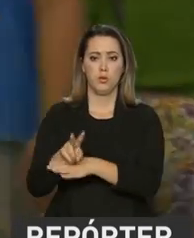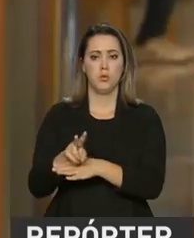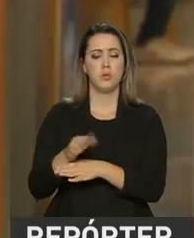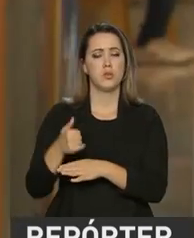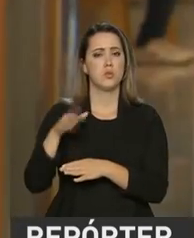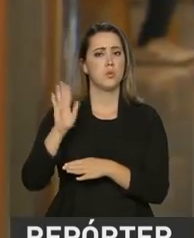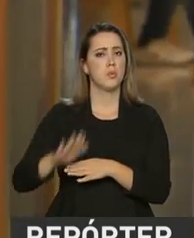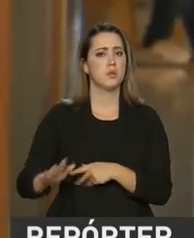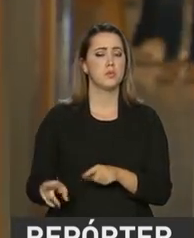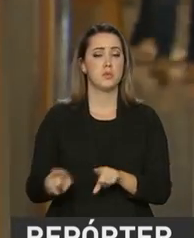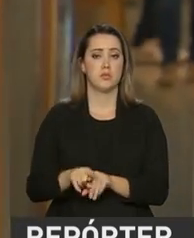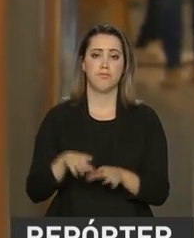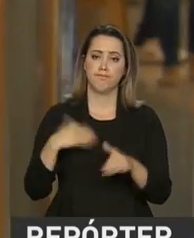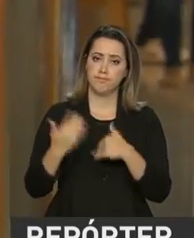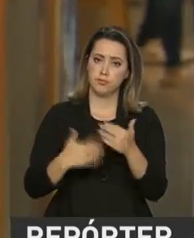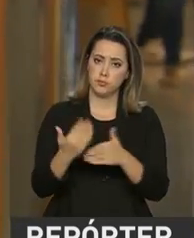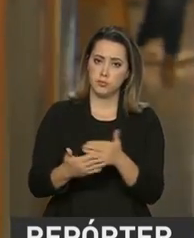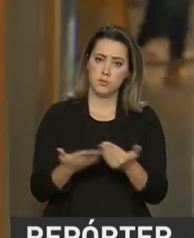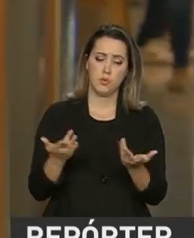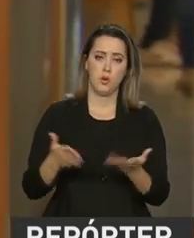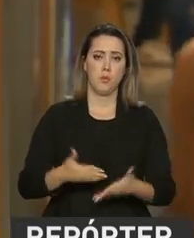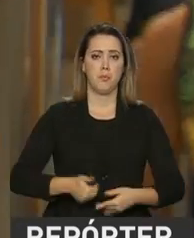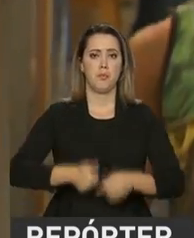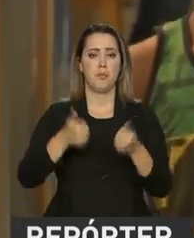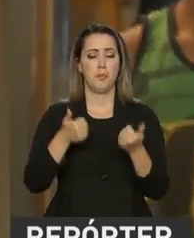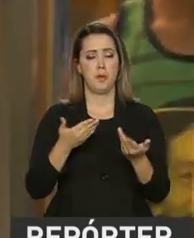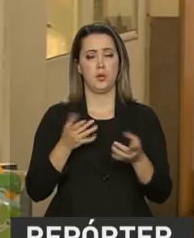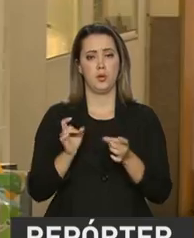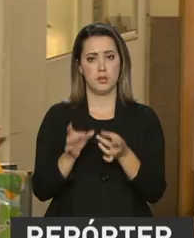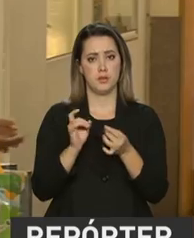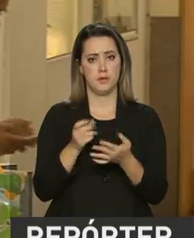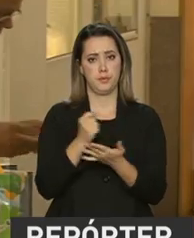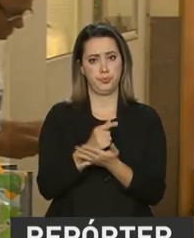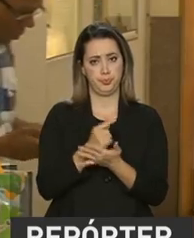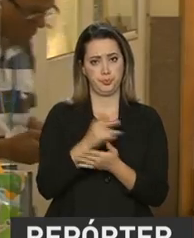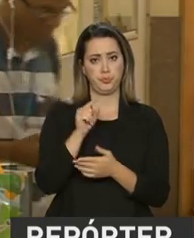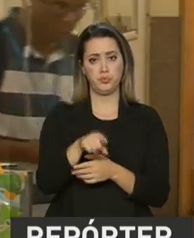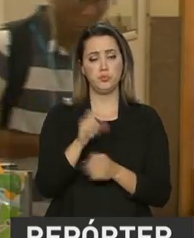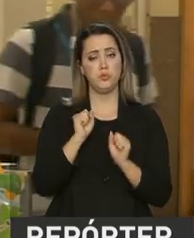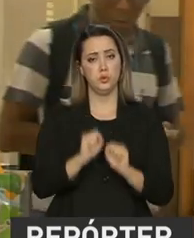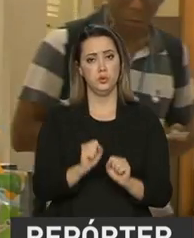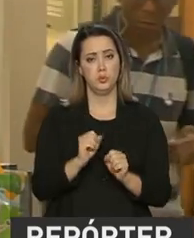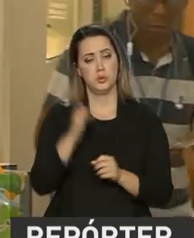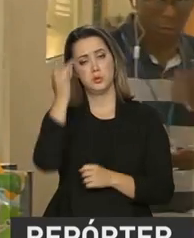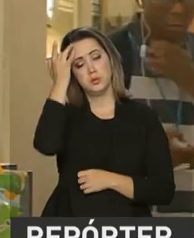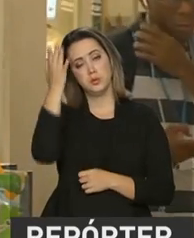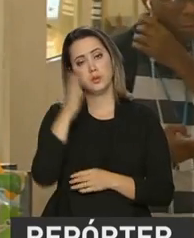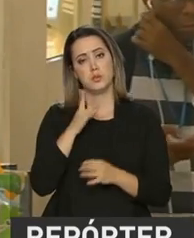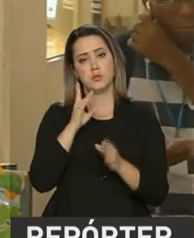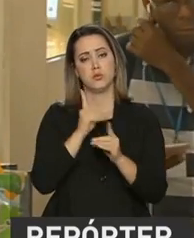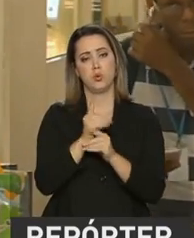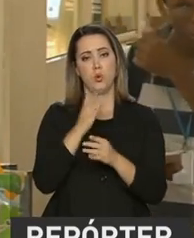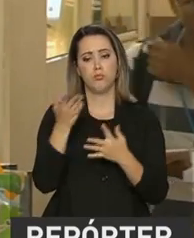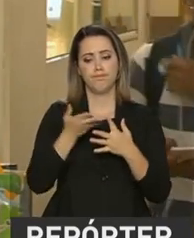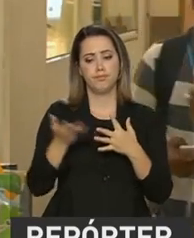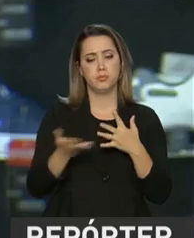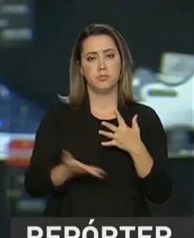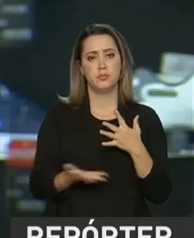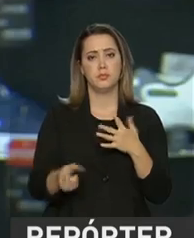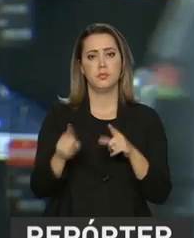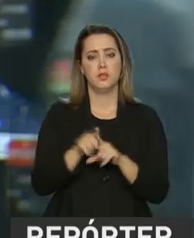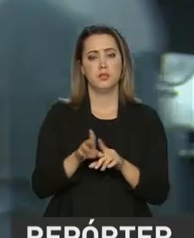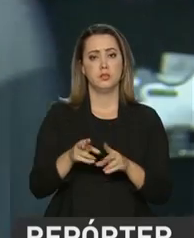baratos ea tendência de que o estado fique mais aquecido a possibilidade de encontrar facilidades na hora de parcelar a compra